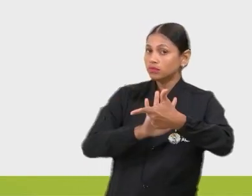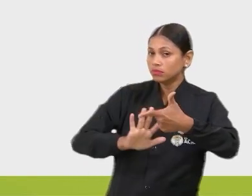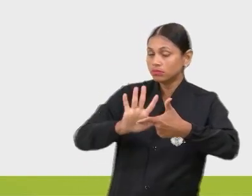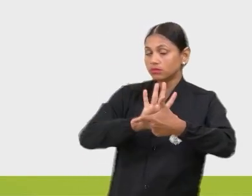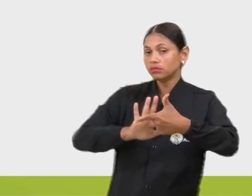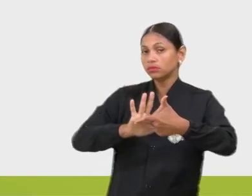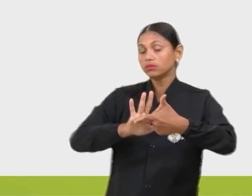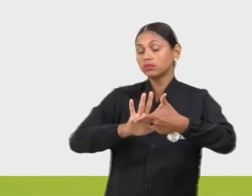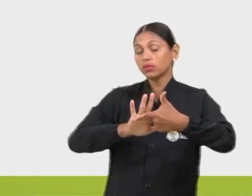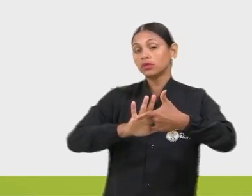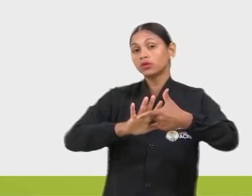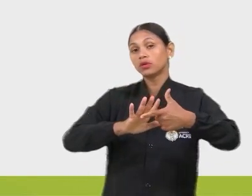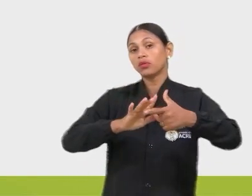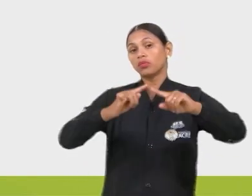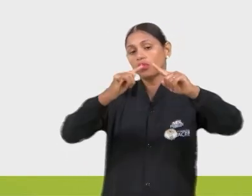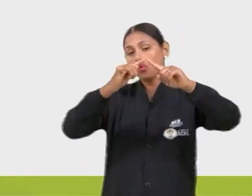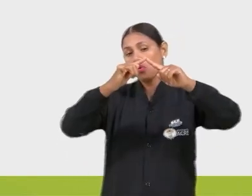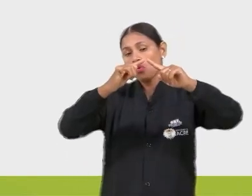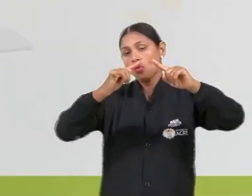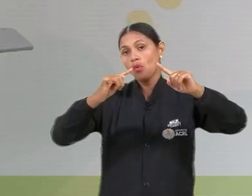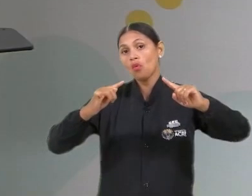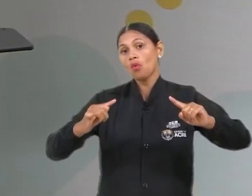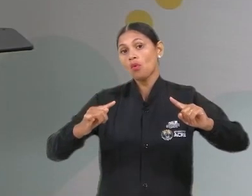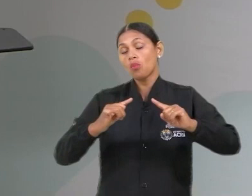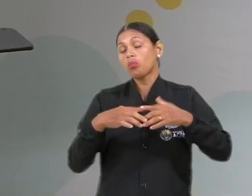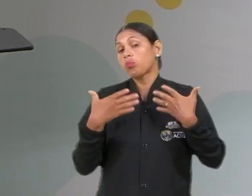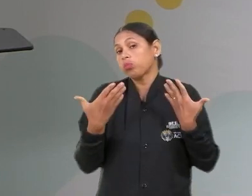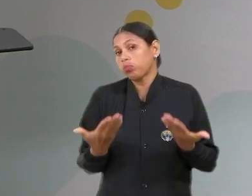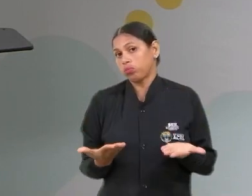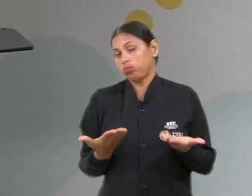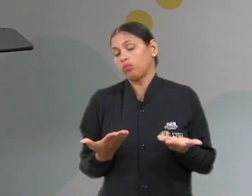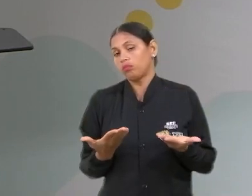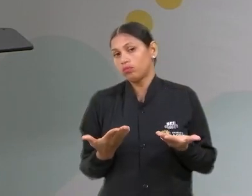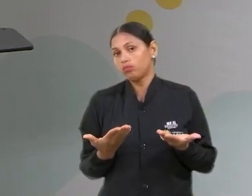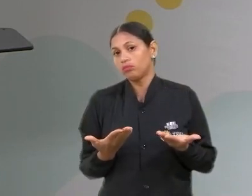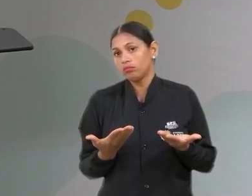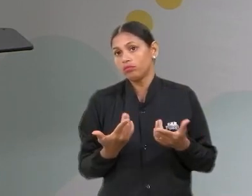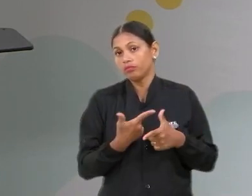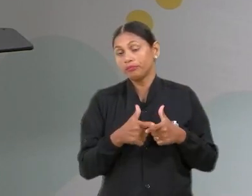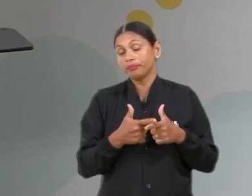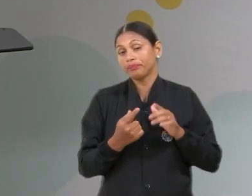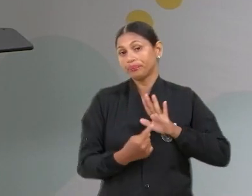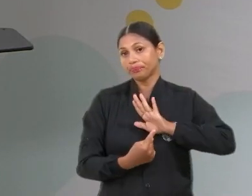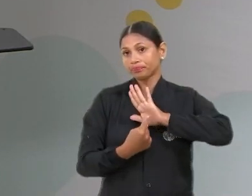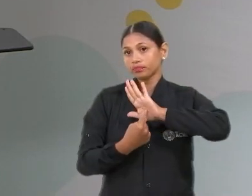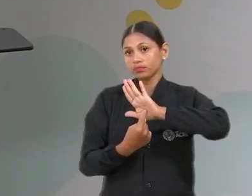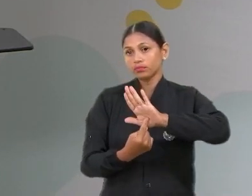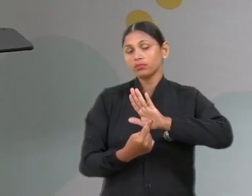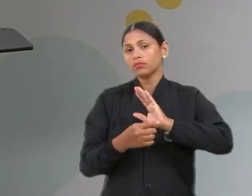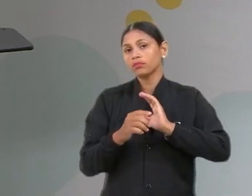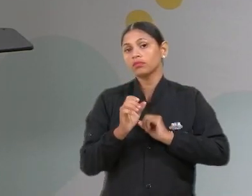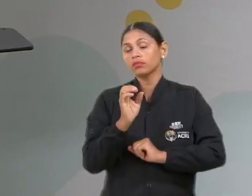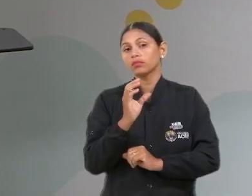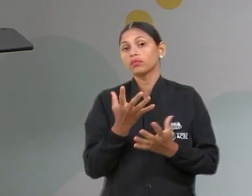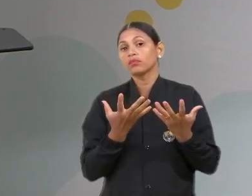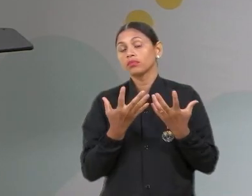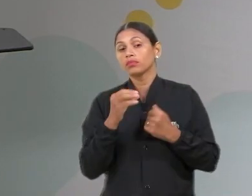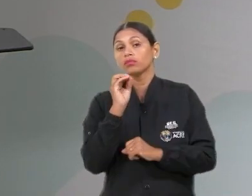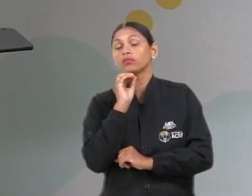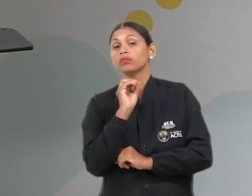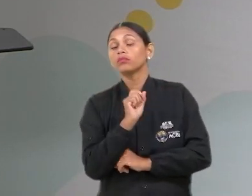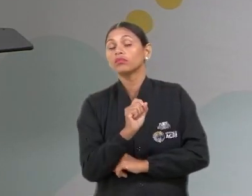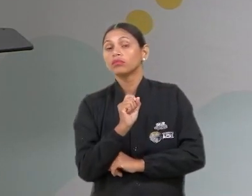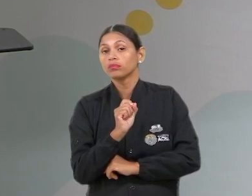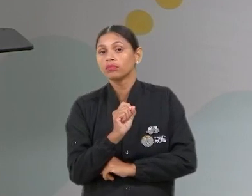são. Agora, esse probleminha, ó, vem comigo aqui, ó. Esse probleminha, ele vai aparecer pra gente, na verdade, o que ele quer? Ele quer que você consiga